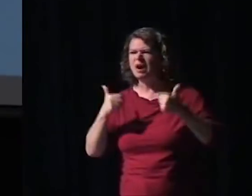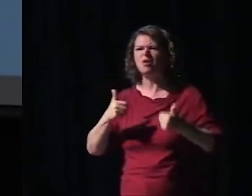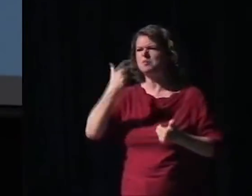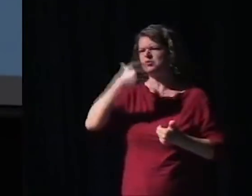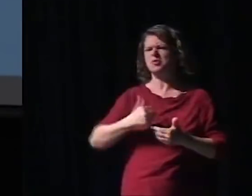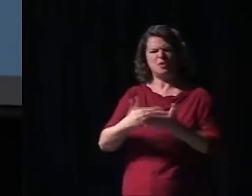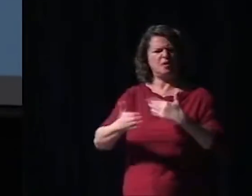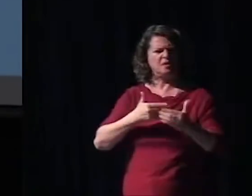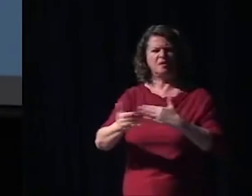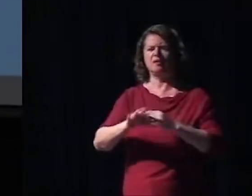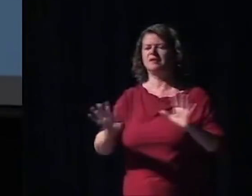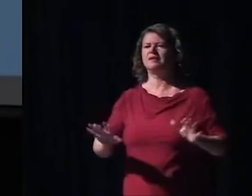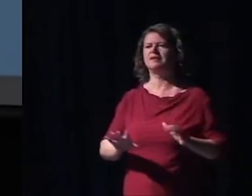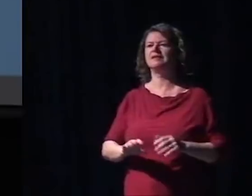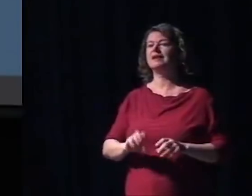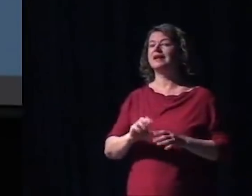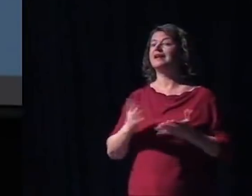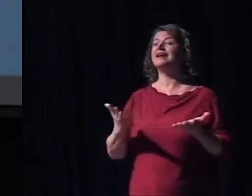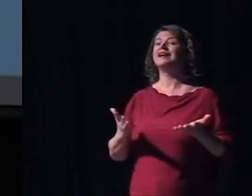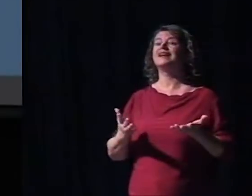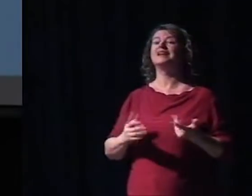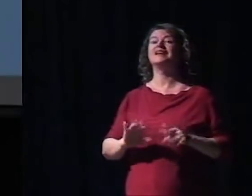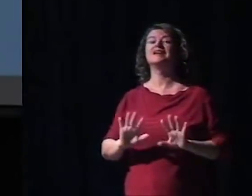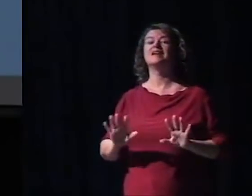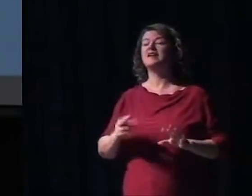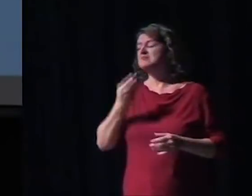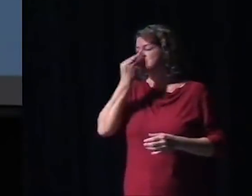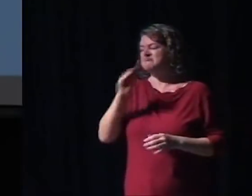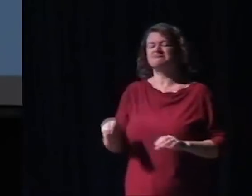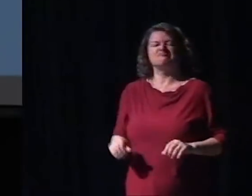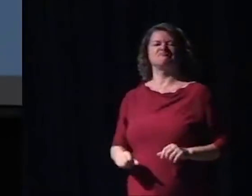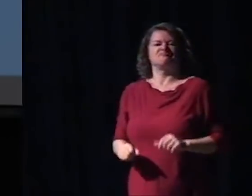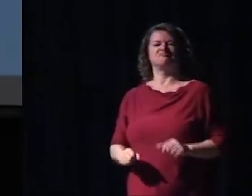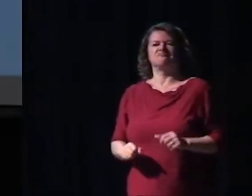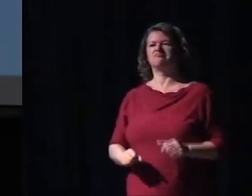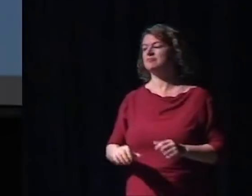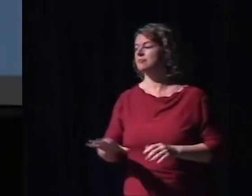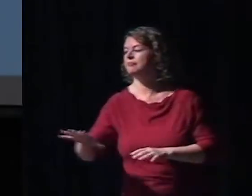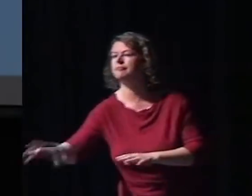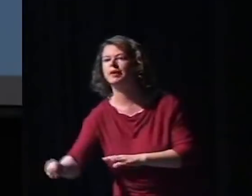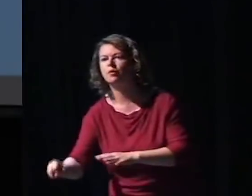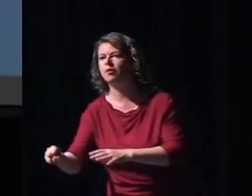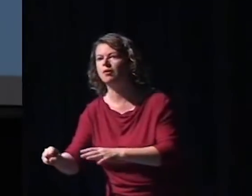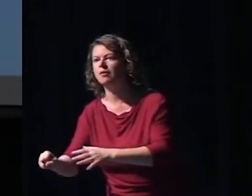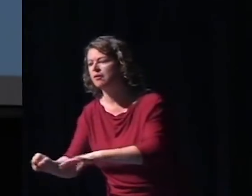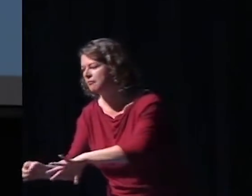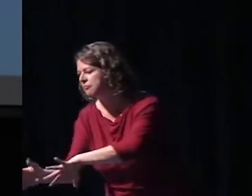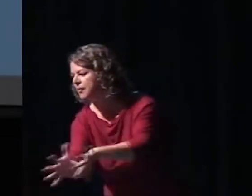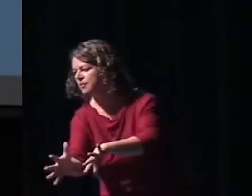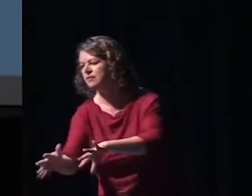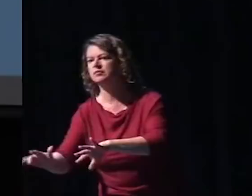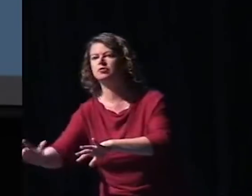com o Senhor. É mais ou menos o seguinte: pastor, eu assaltei um banco,